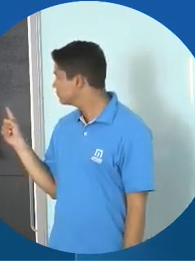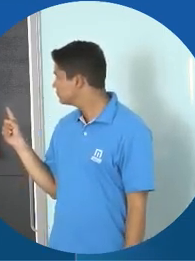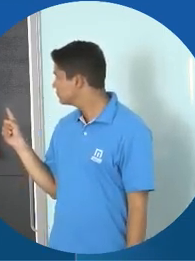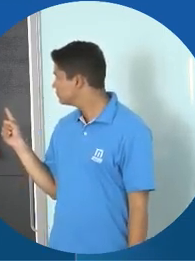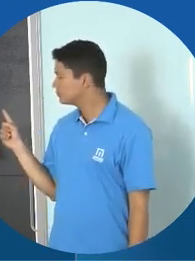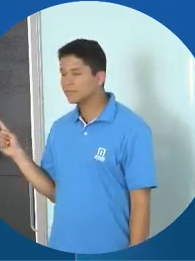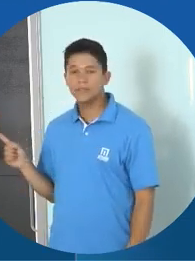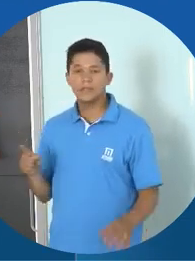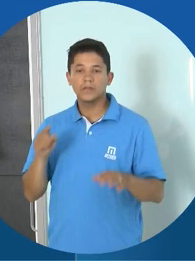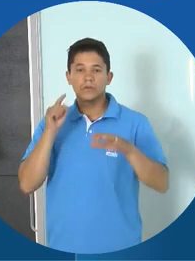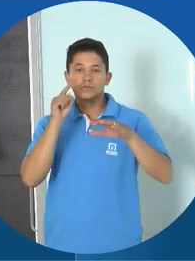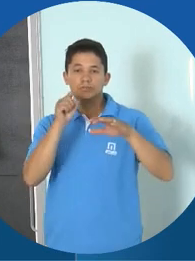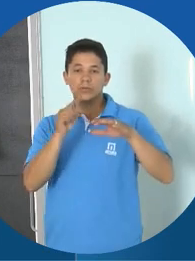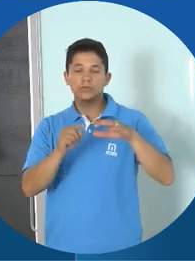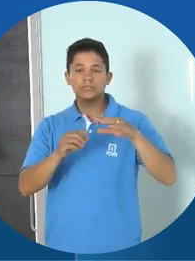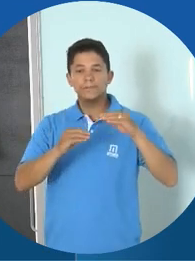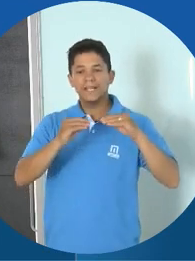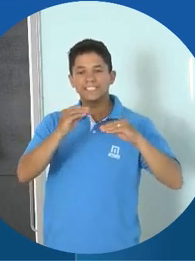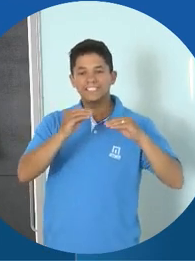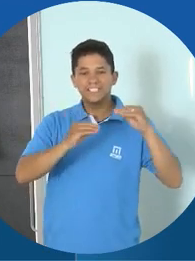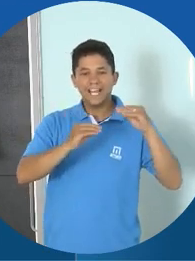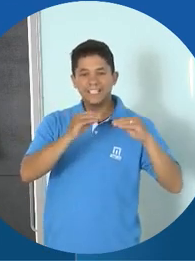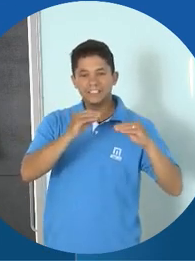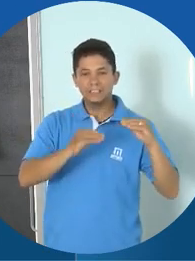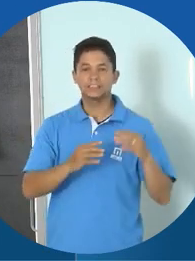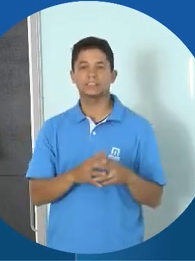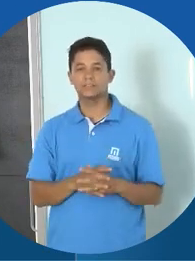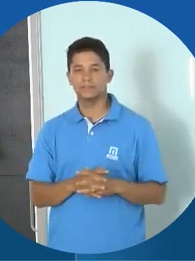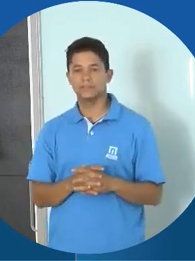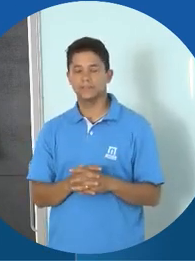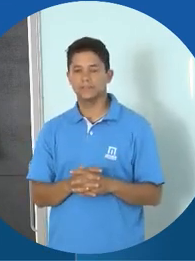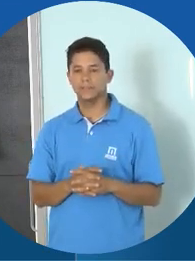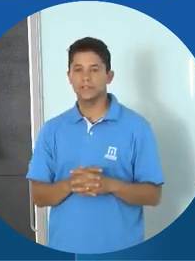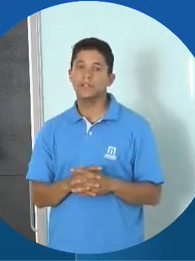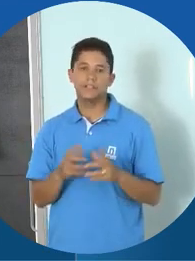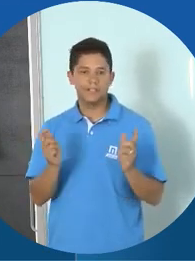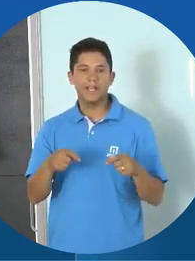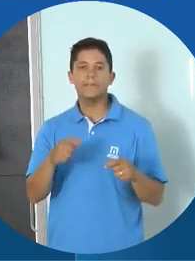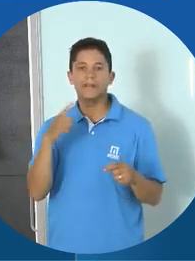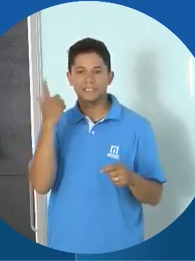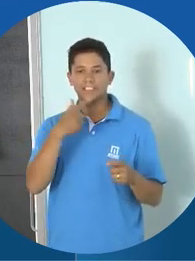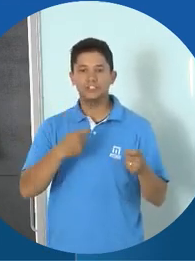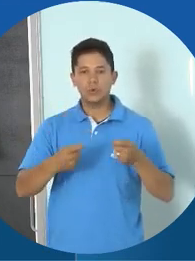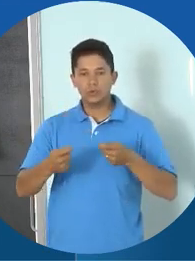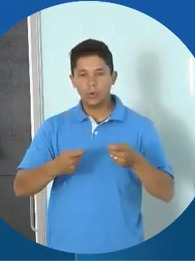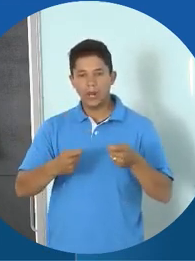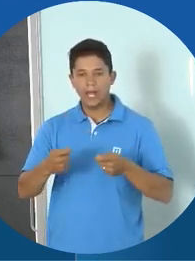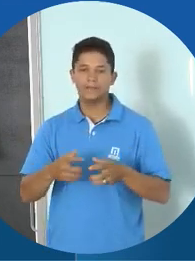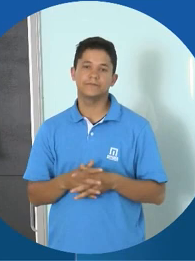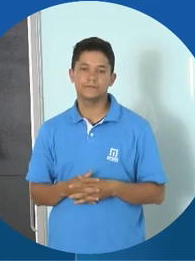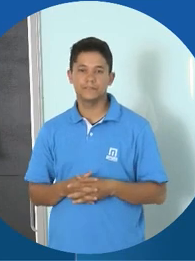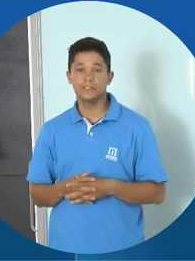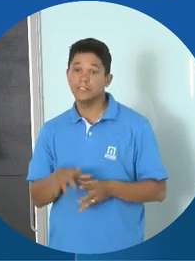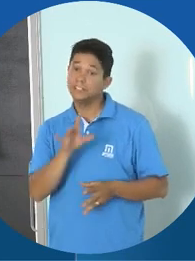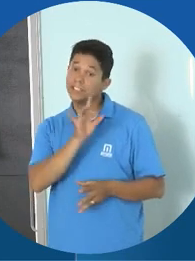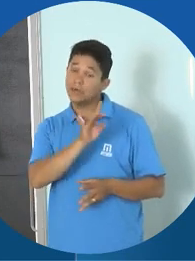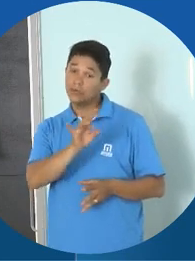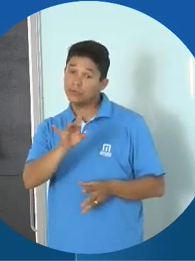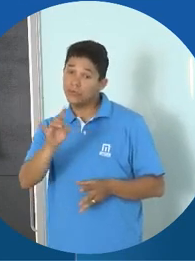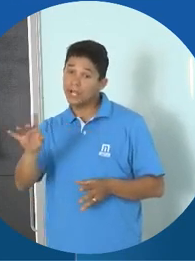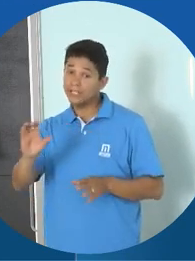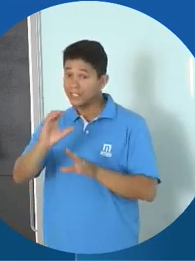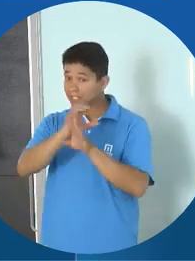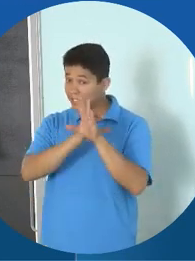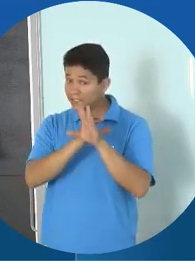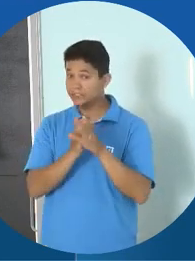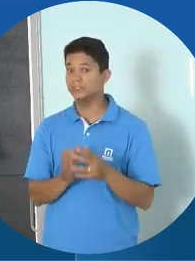os pontos de plasticidade que podem estar ocorrendo para a gente controlar, de acordo com cada ambiente. Aqui nós